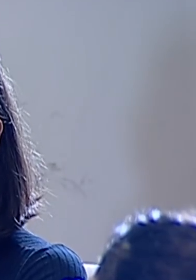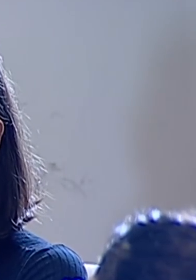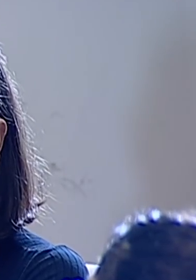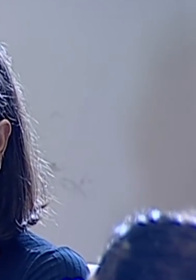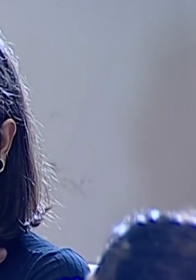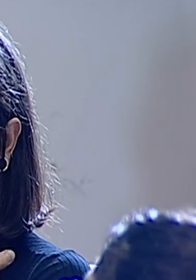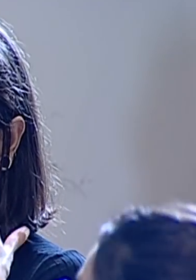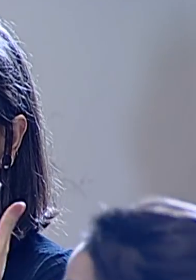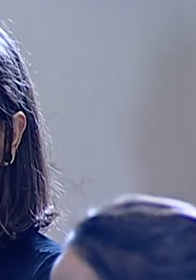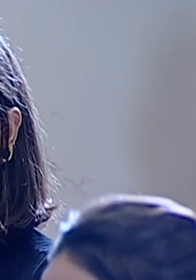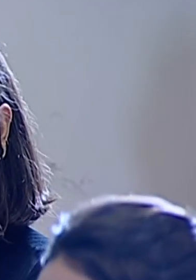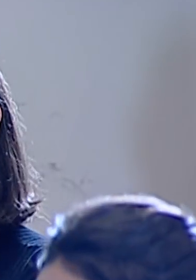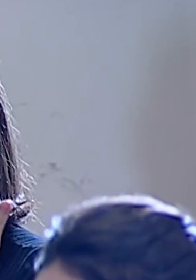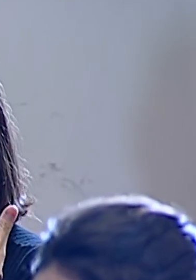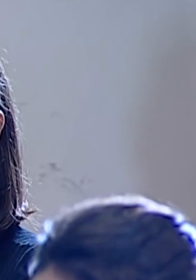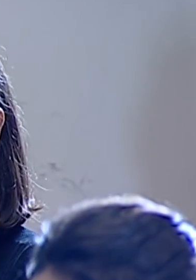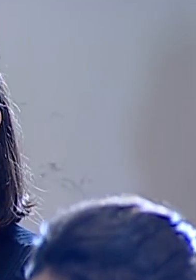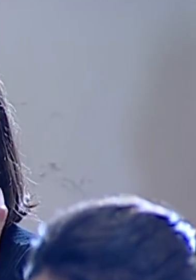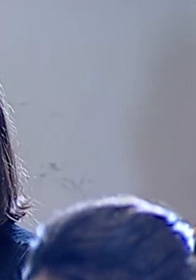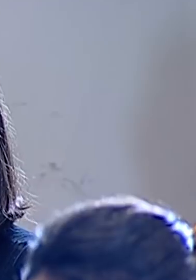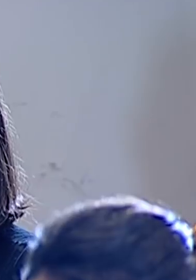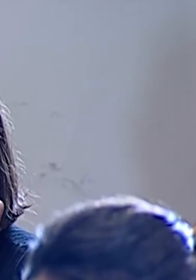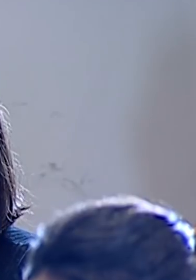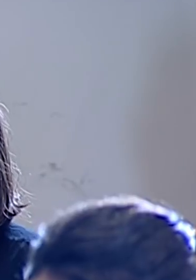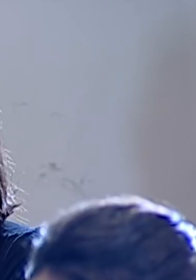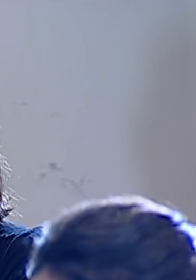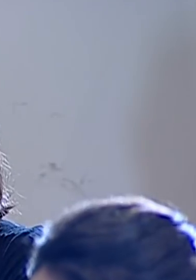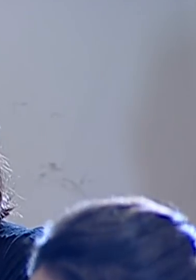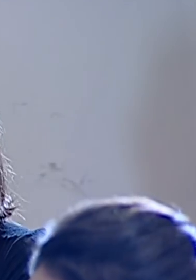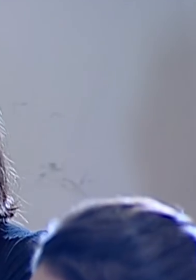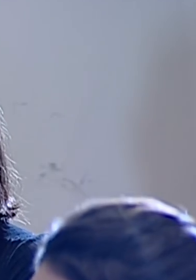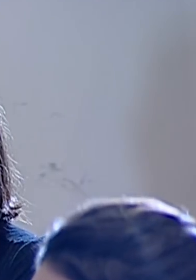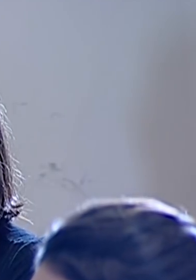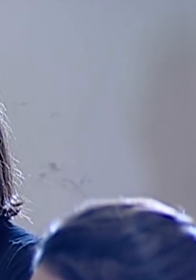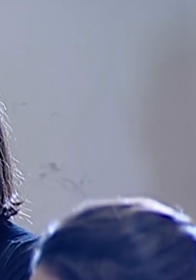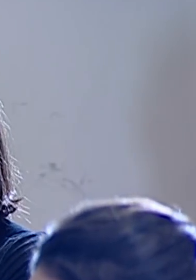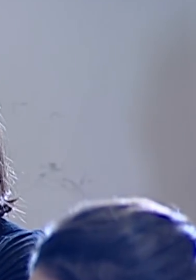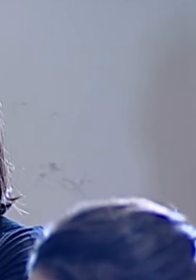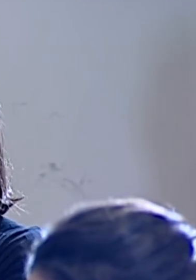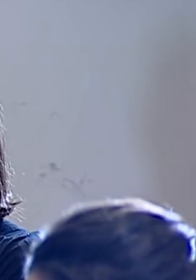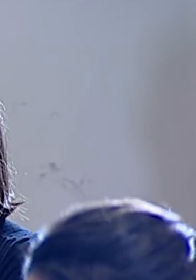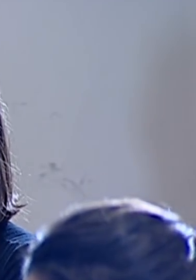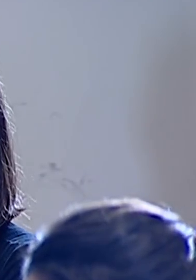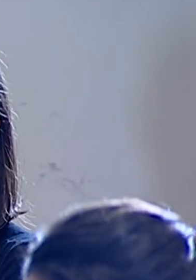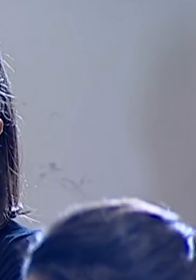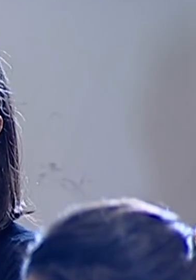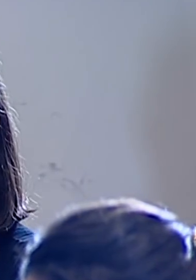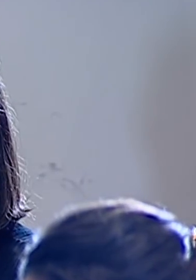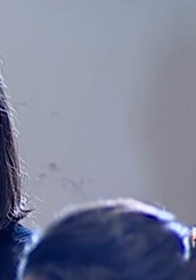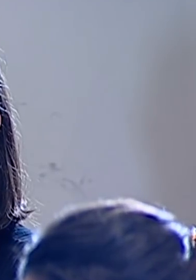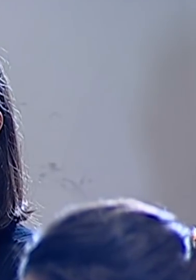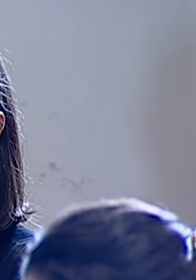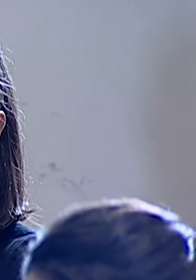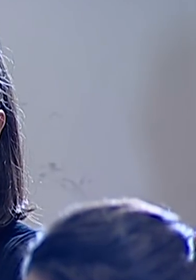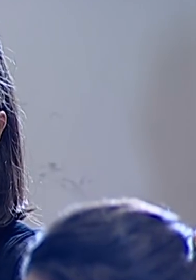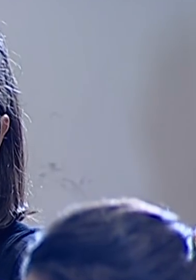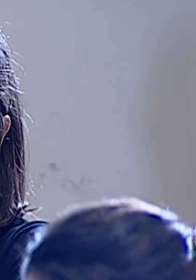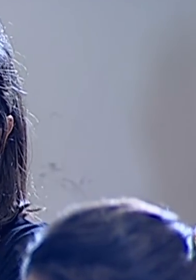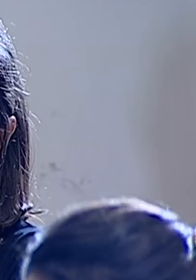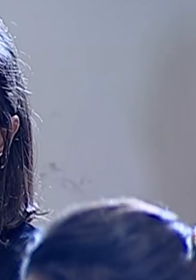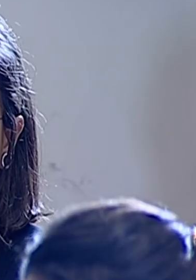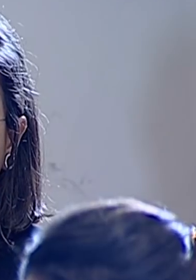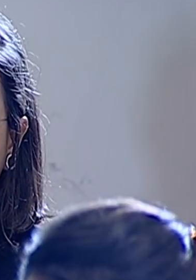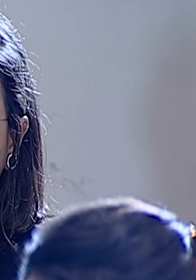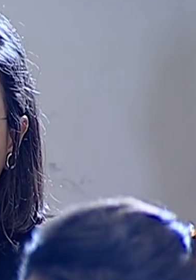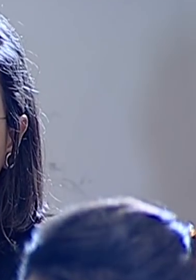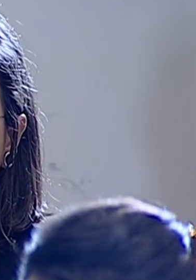do vazamento, né, vocês Sim. estimam que foi antes do início da aplicação por conta dos horários de divulgação nas redes sociais, por conta da